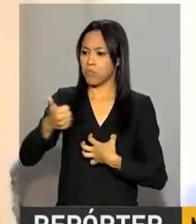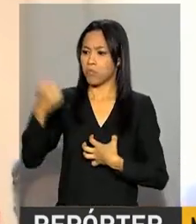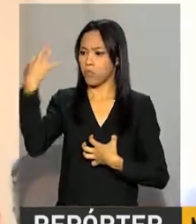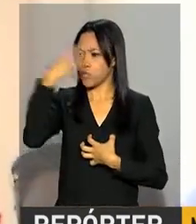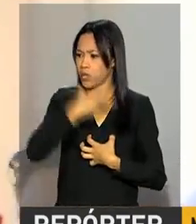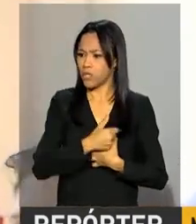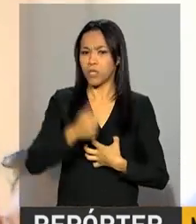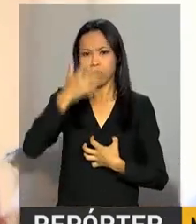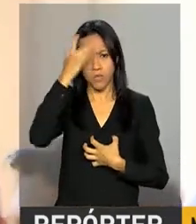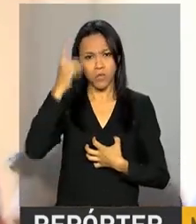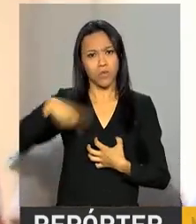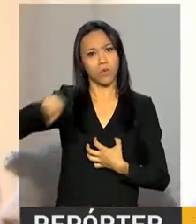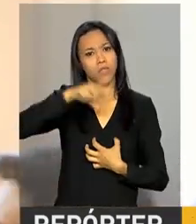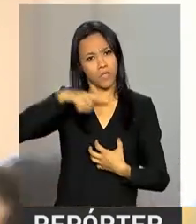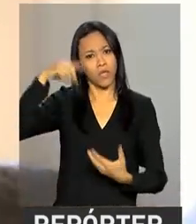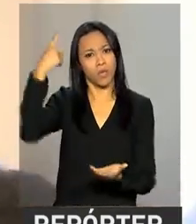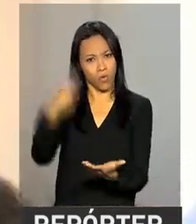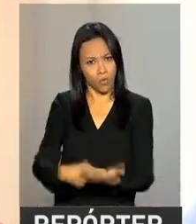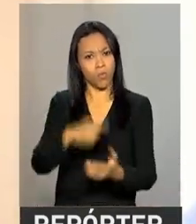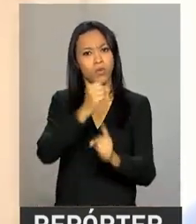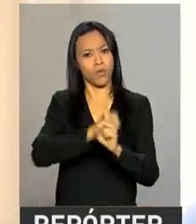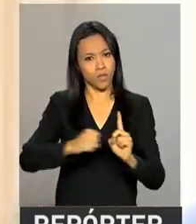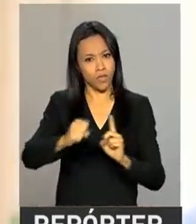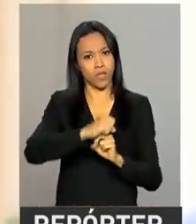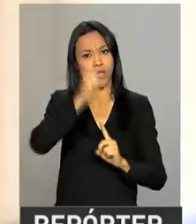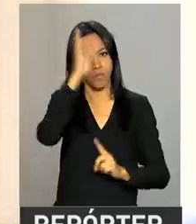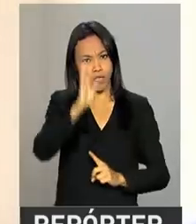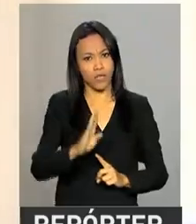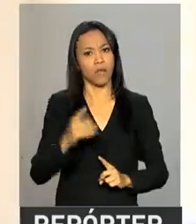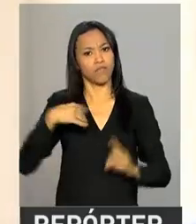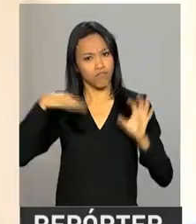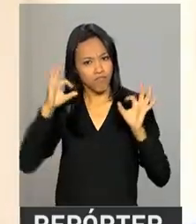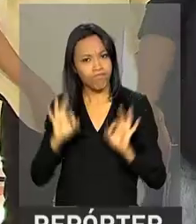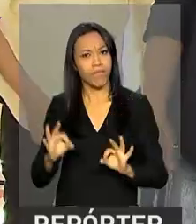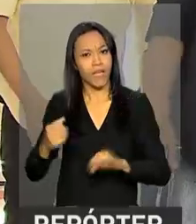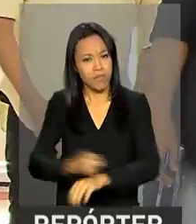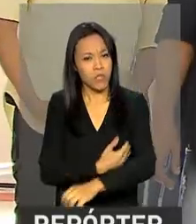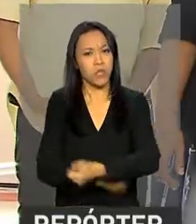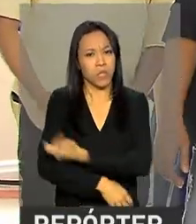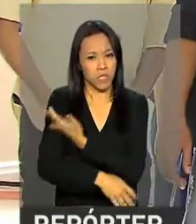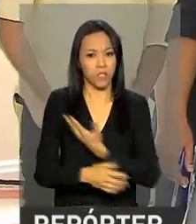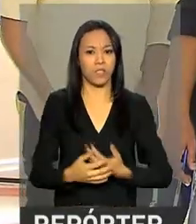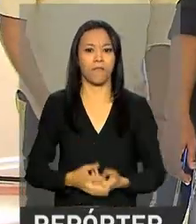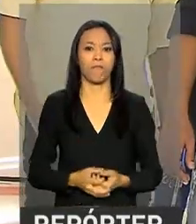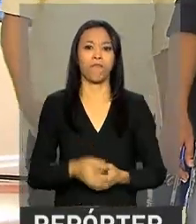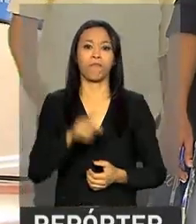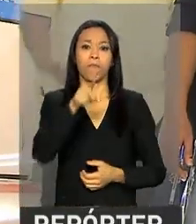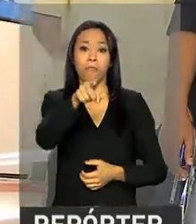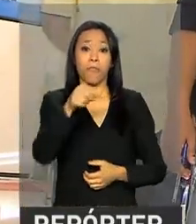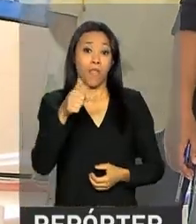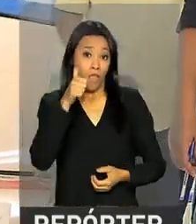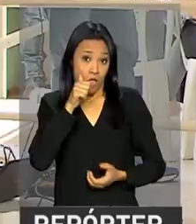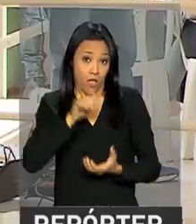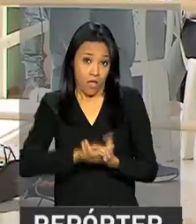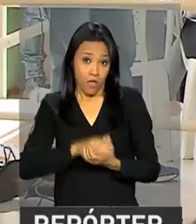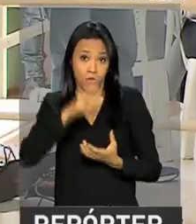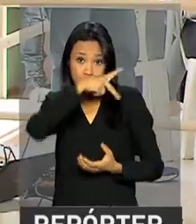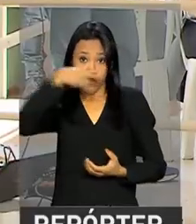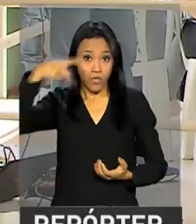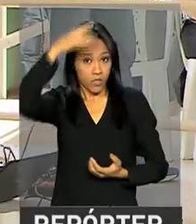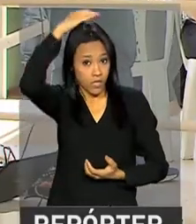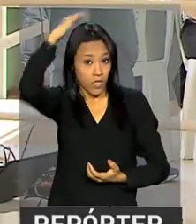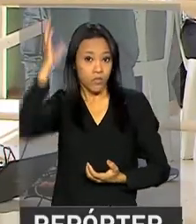pessoas comprometidas com a sociedade brasileira. Realmente emocionante. Marcela Temer recebeu flores e